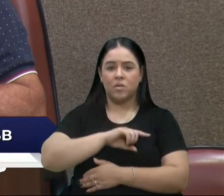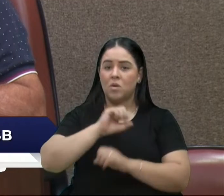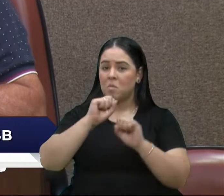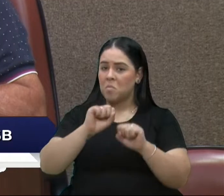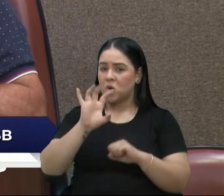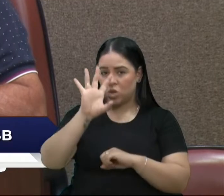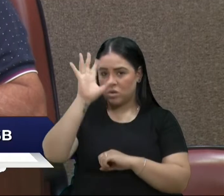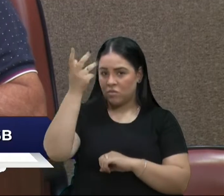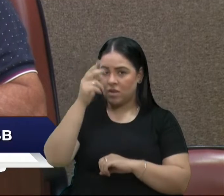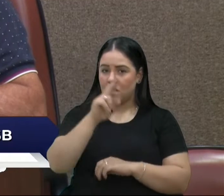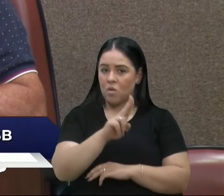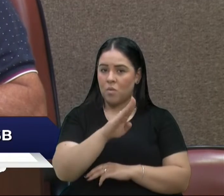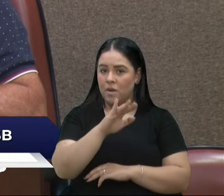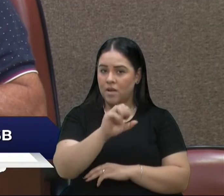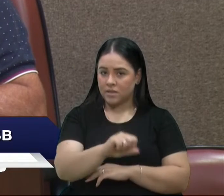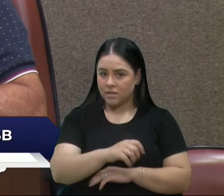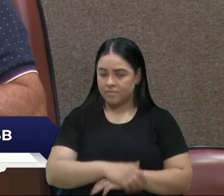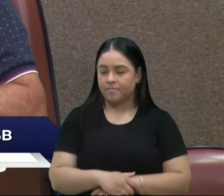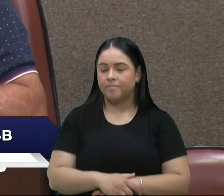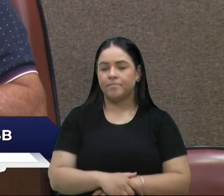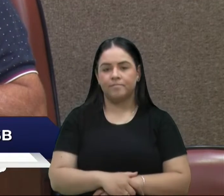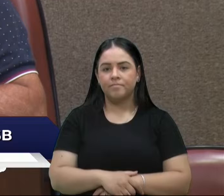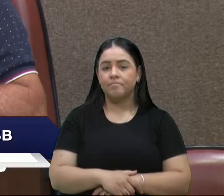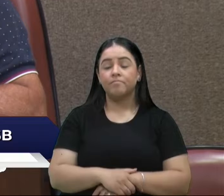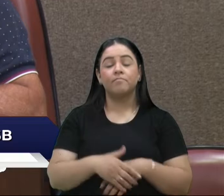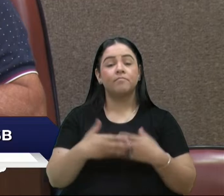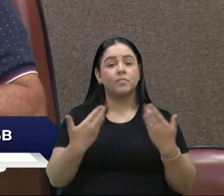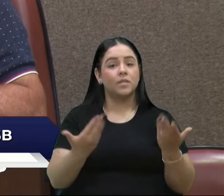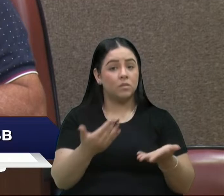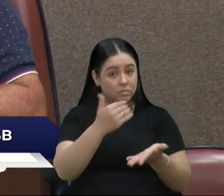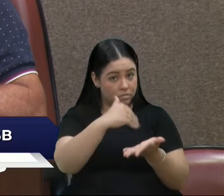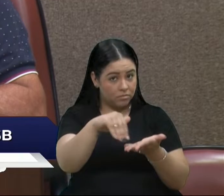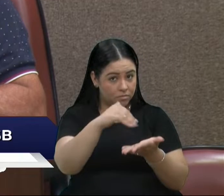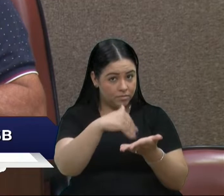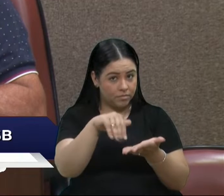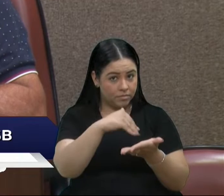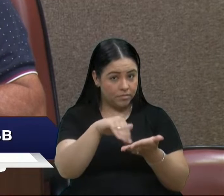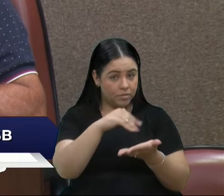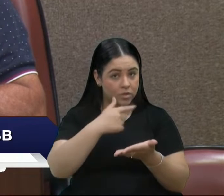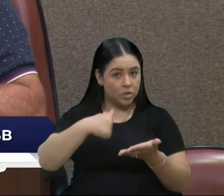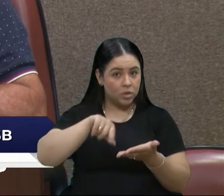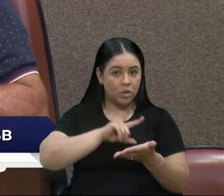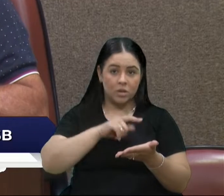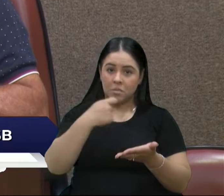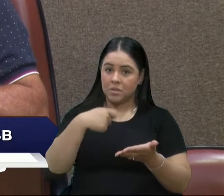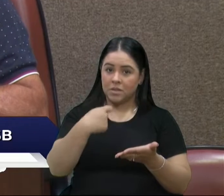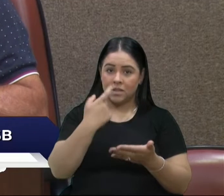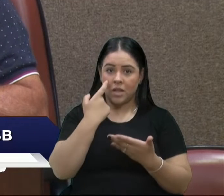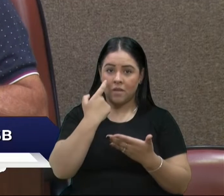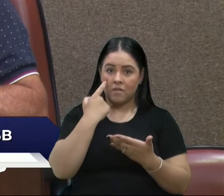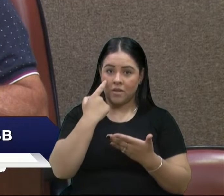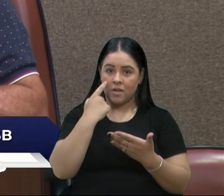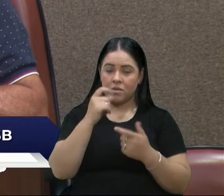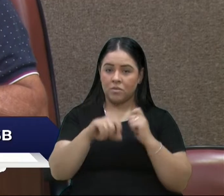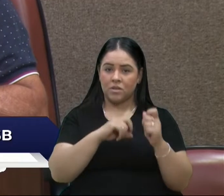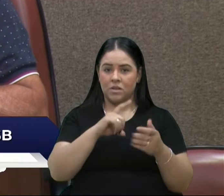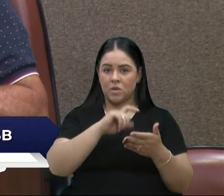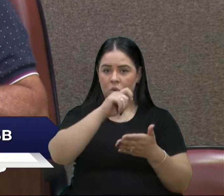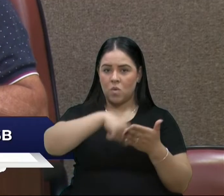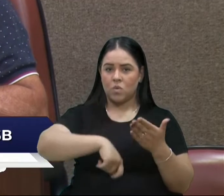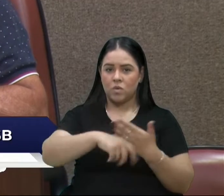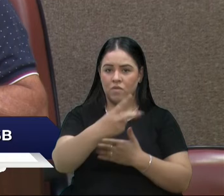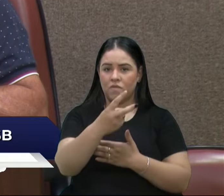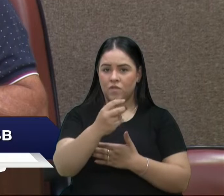resolvido lá na UBS. Então, secretária, nós precisamos acreditar nesse concurso das 20 horas em